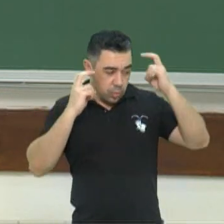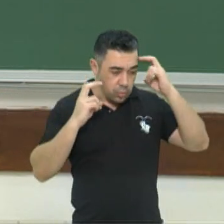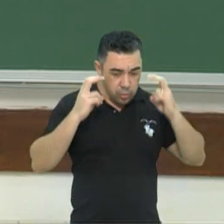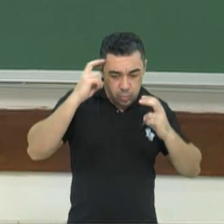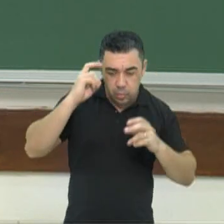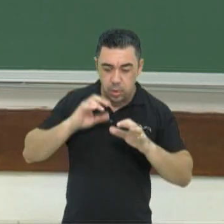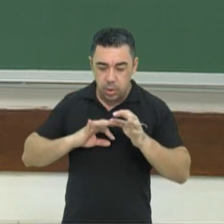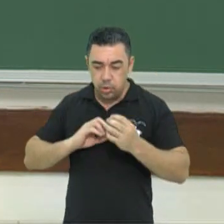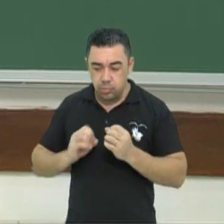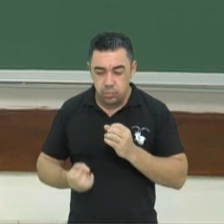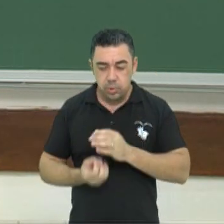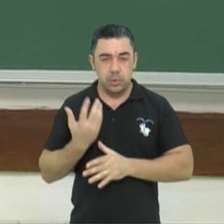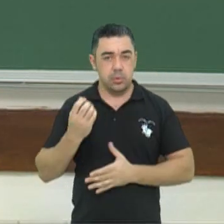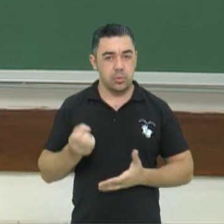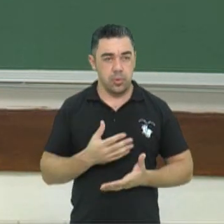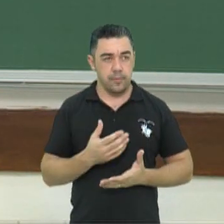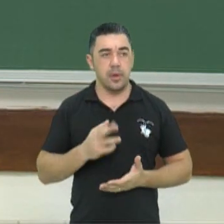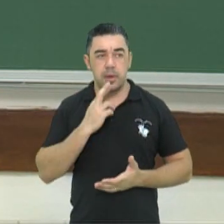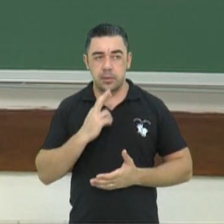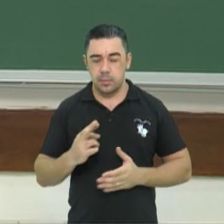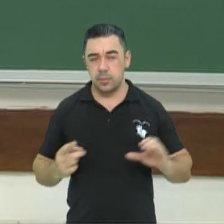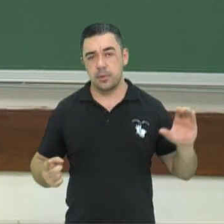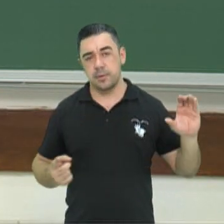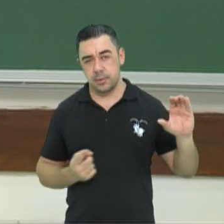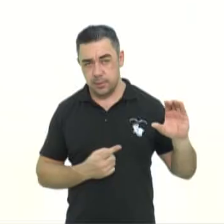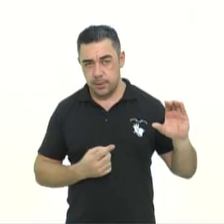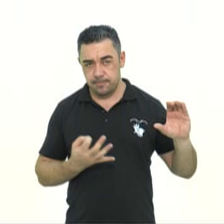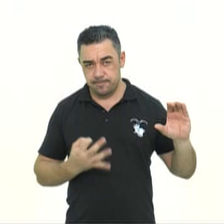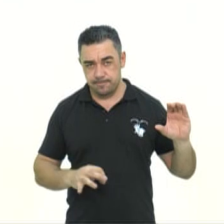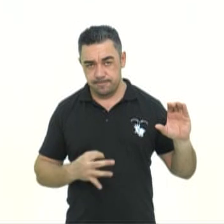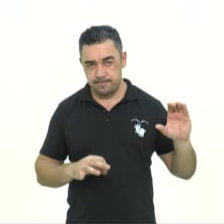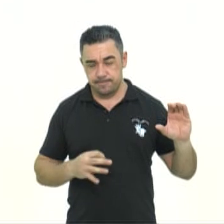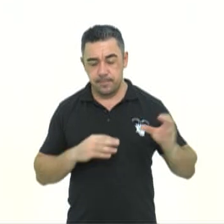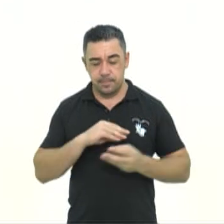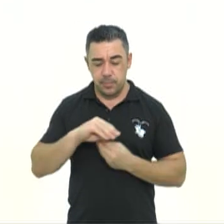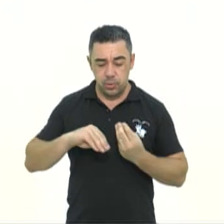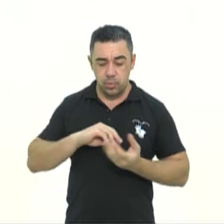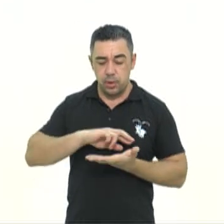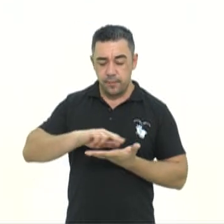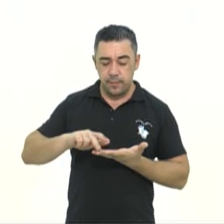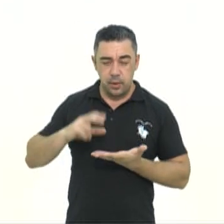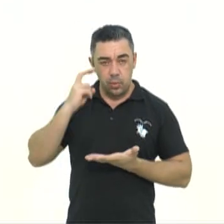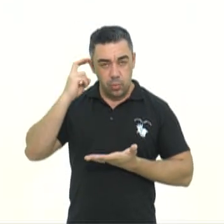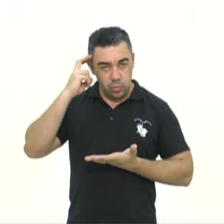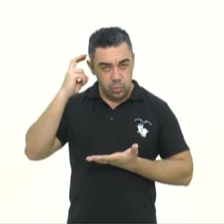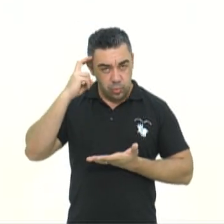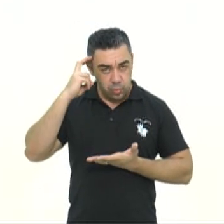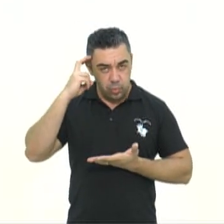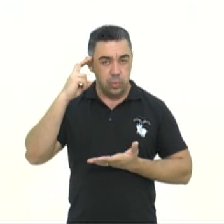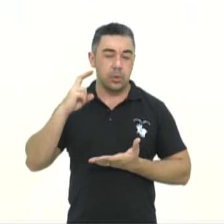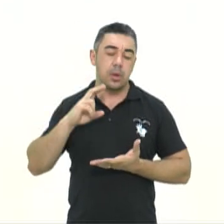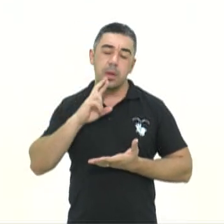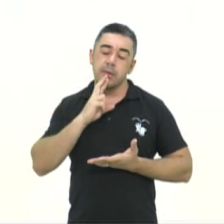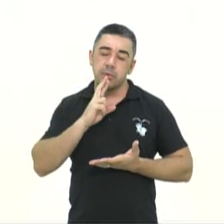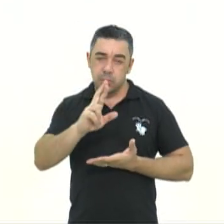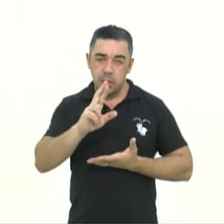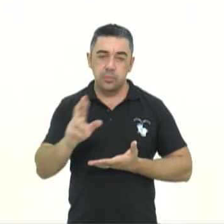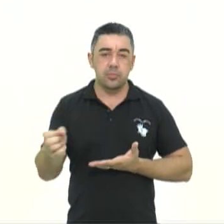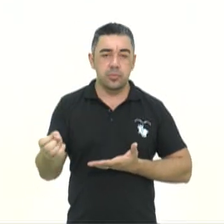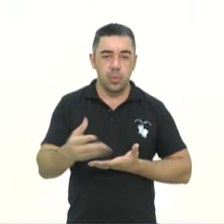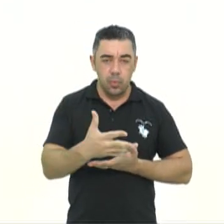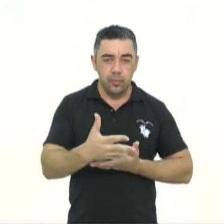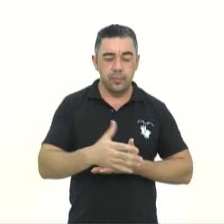cria algo novo. Então é a alternativa C, a mistura de várias culturas, tendo como resultado